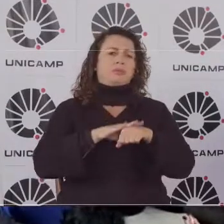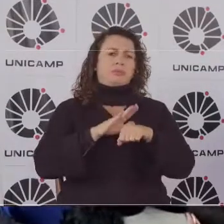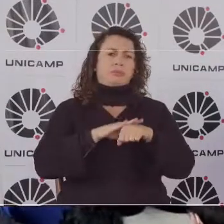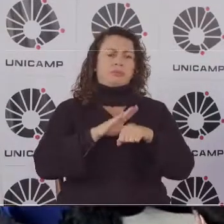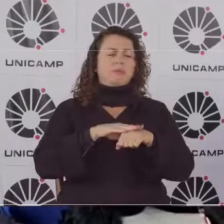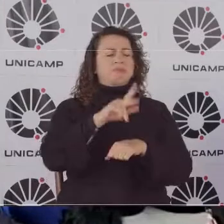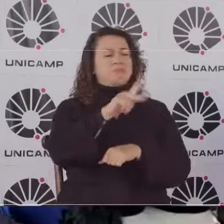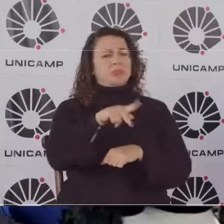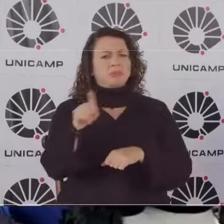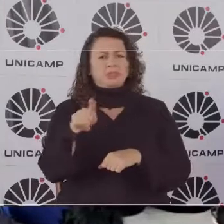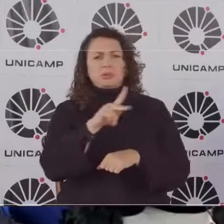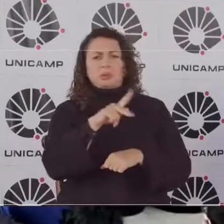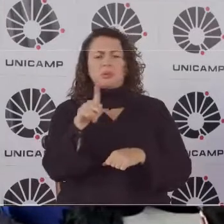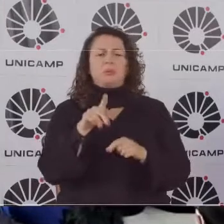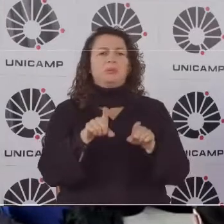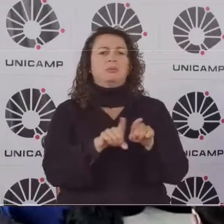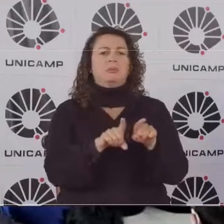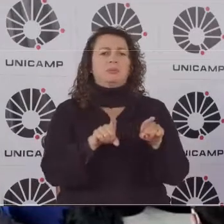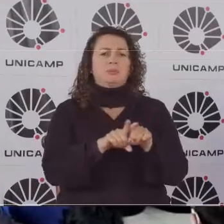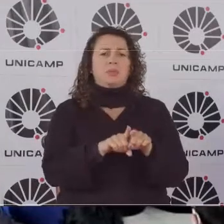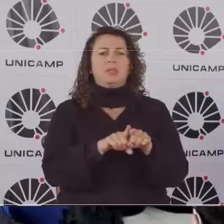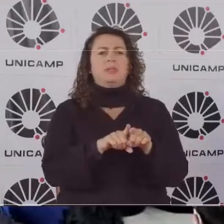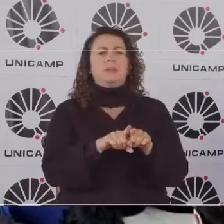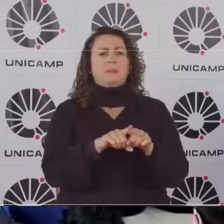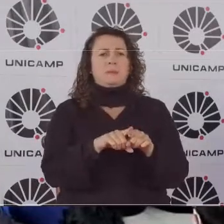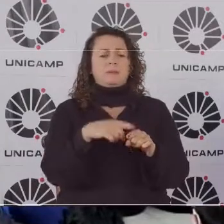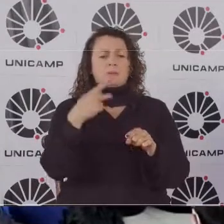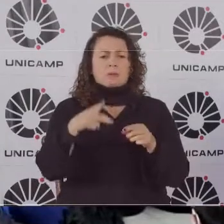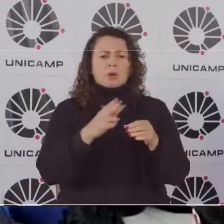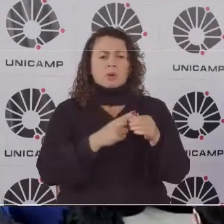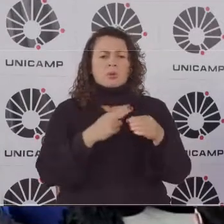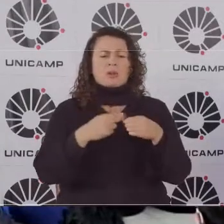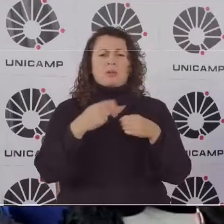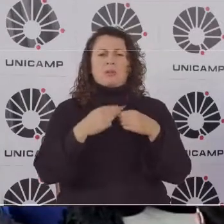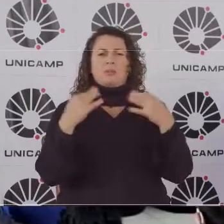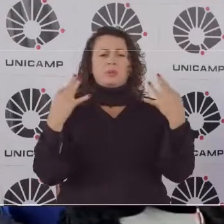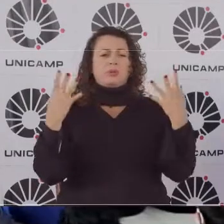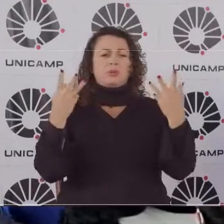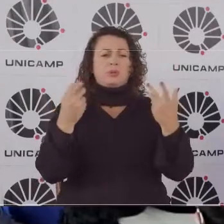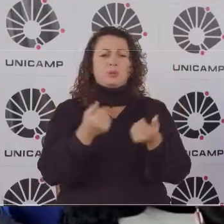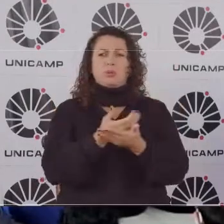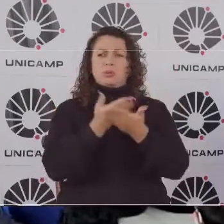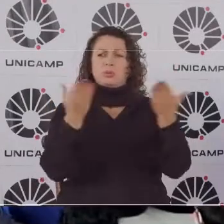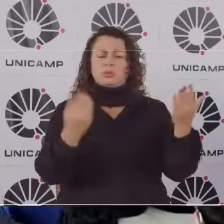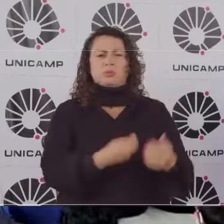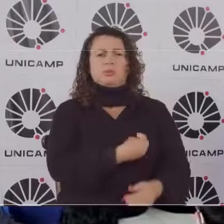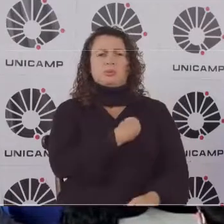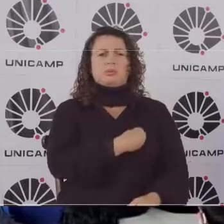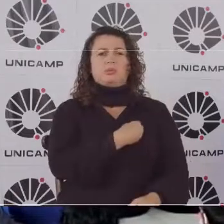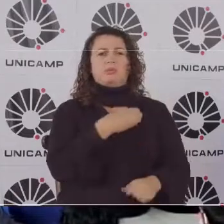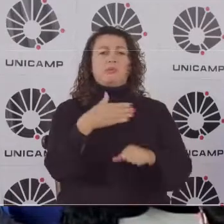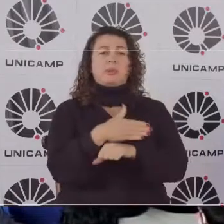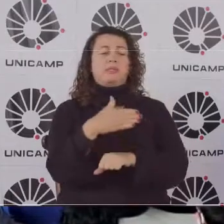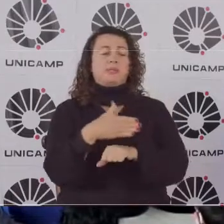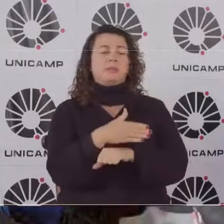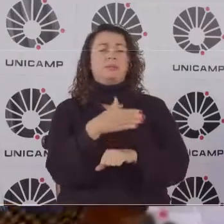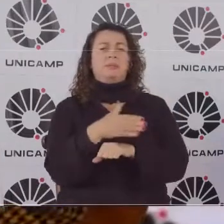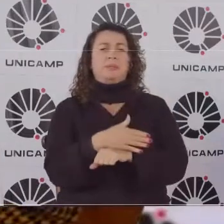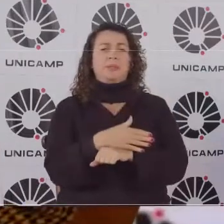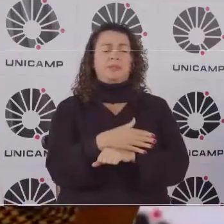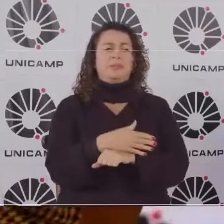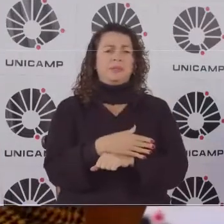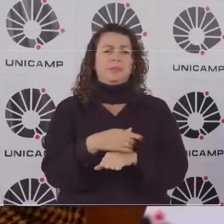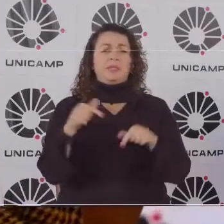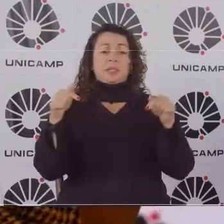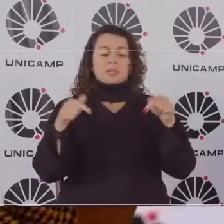dos professores da Unicamp de todos que estão aqui e estão participando